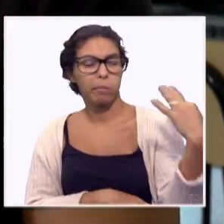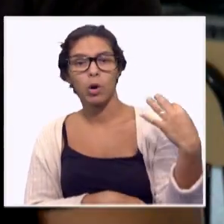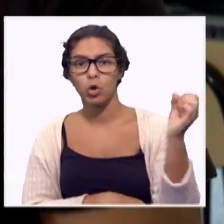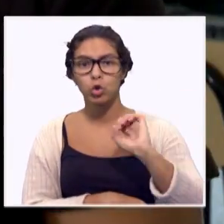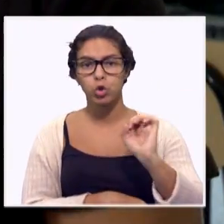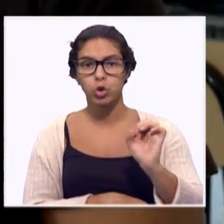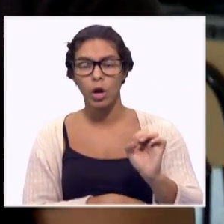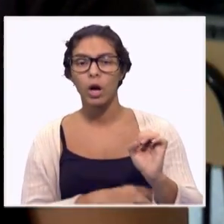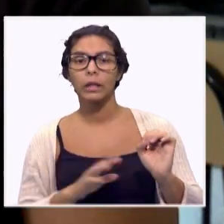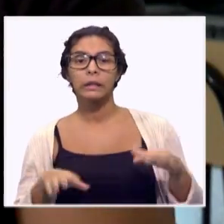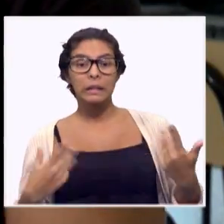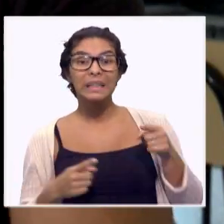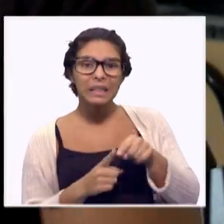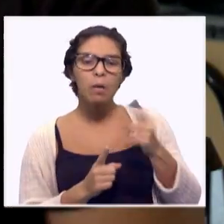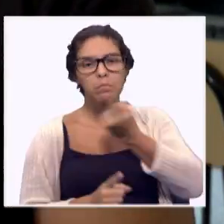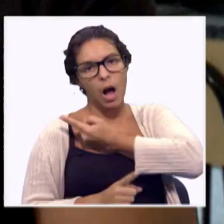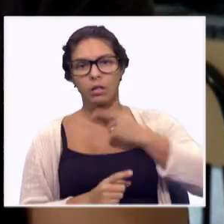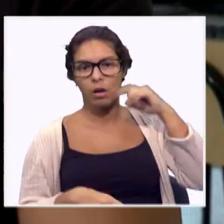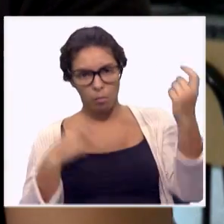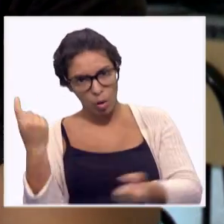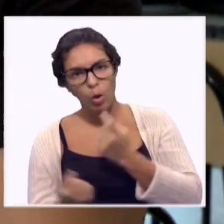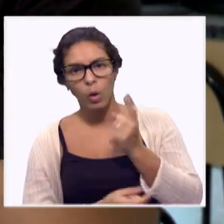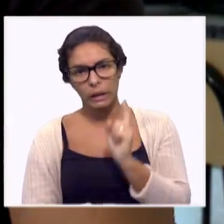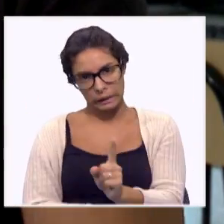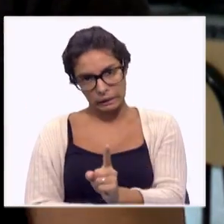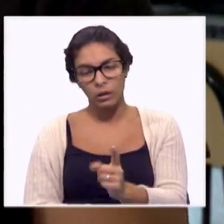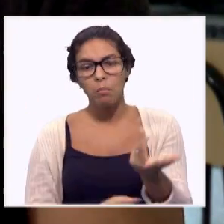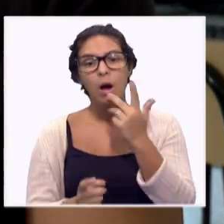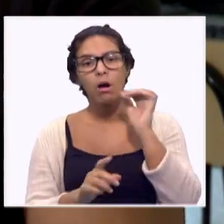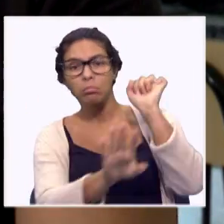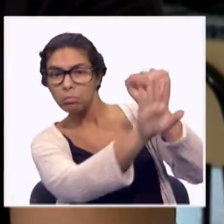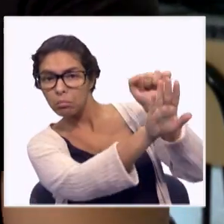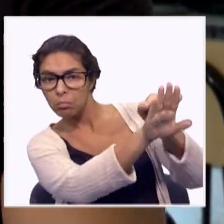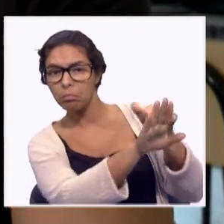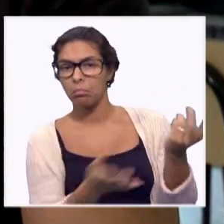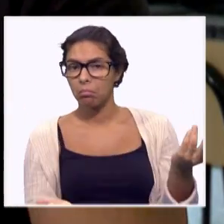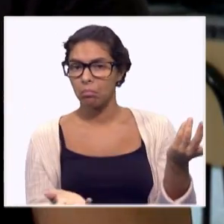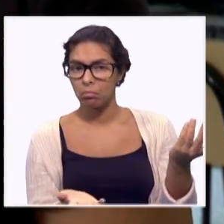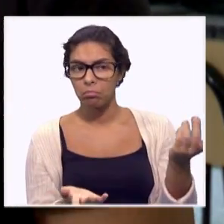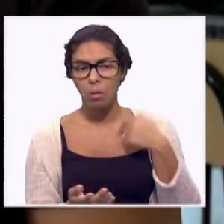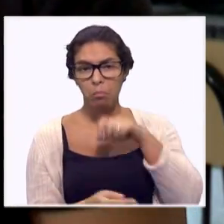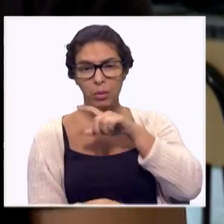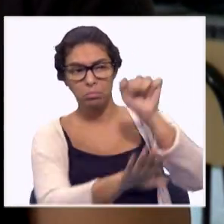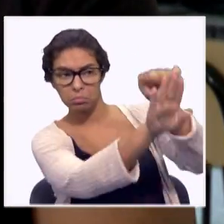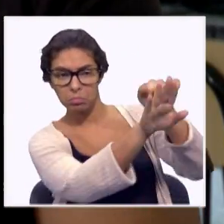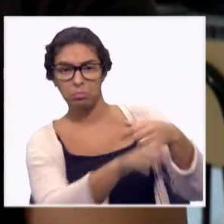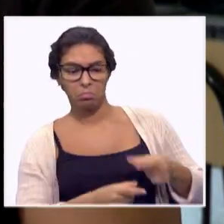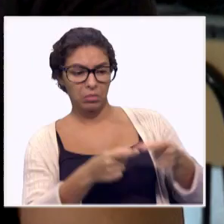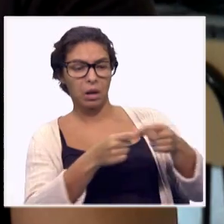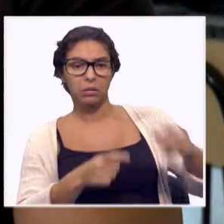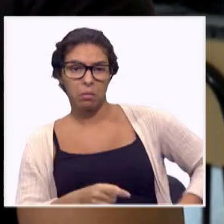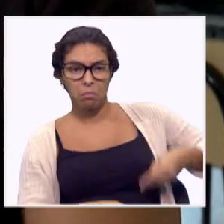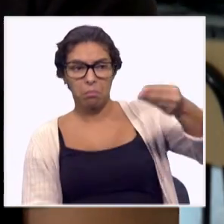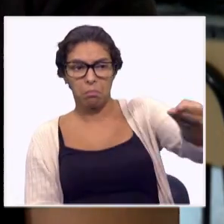ou que ninguém te sugeriu a alguém, aí tu tens que ir à procura. E eu acho que não custa nada bateres à porta, apresentares-te, deixas